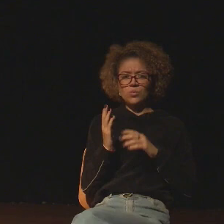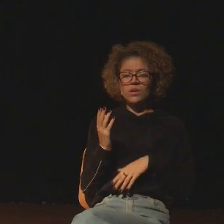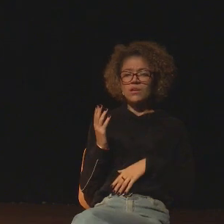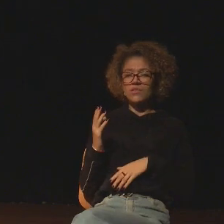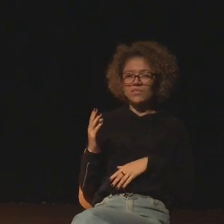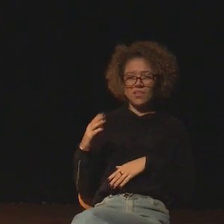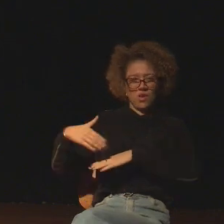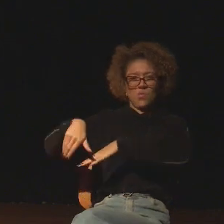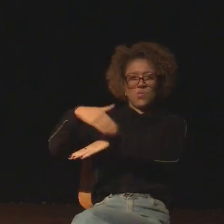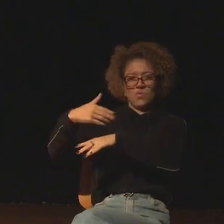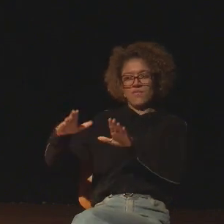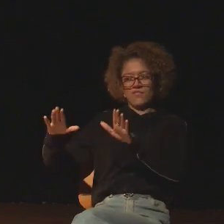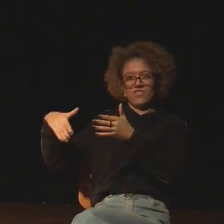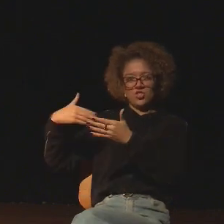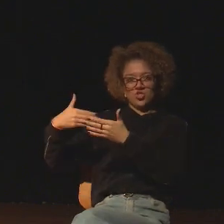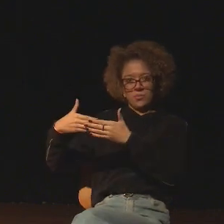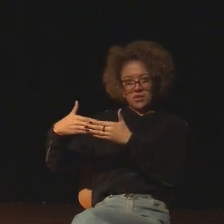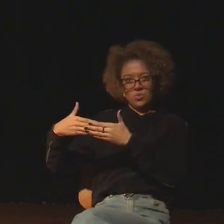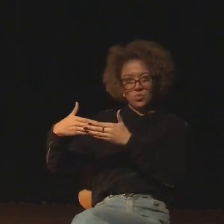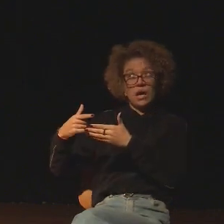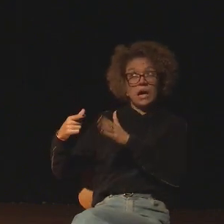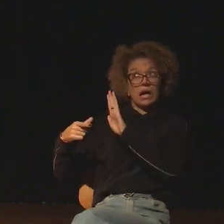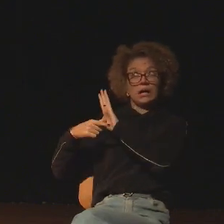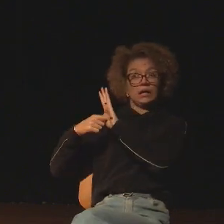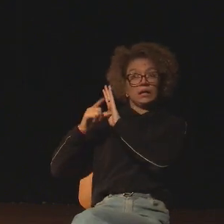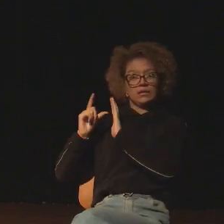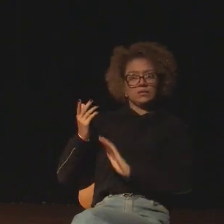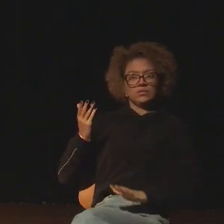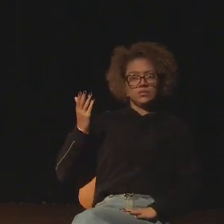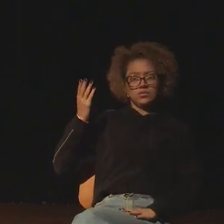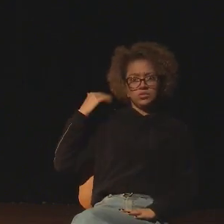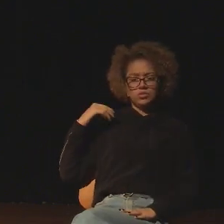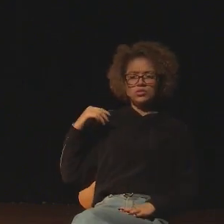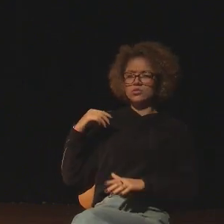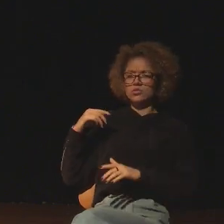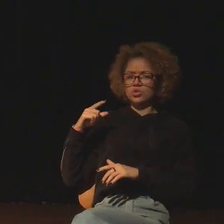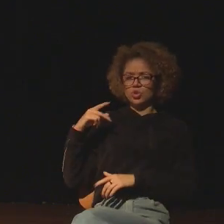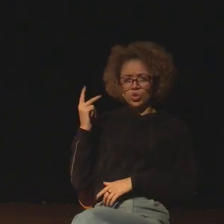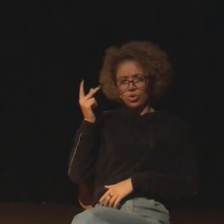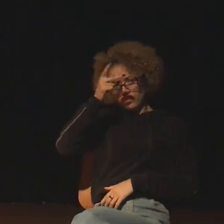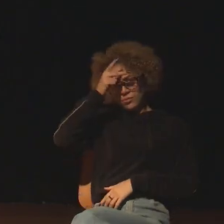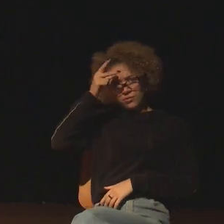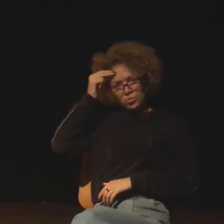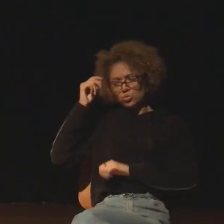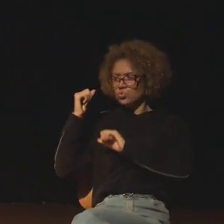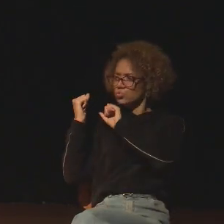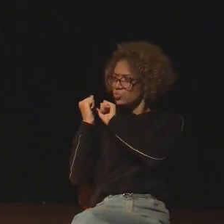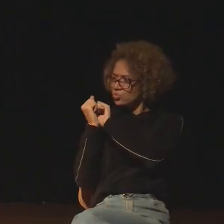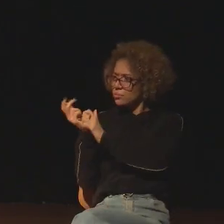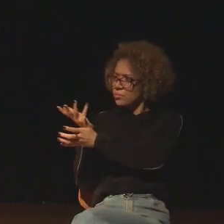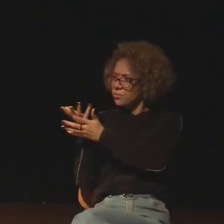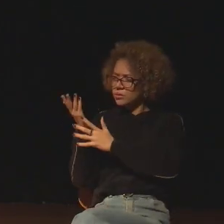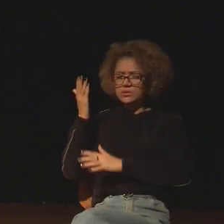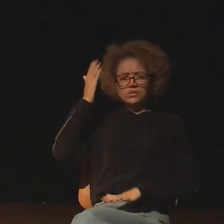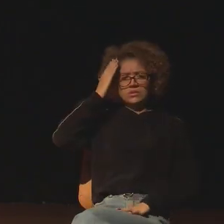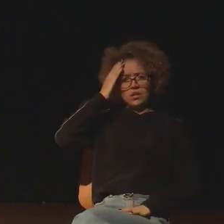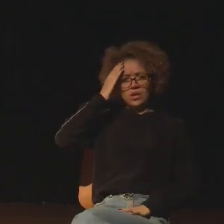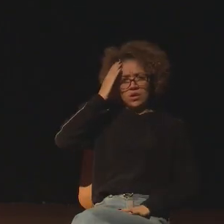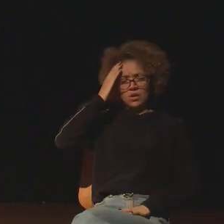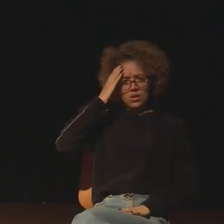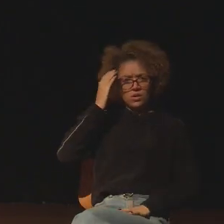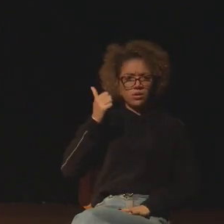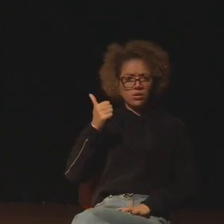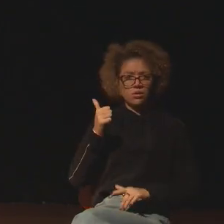do fechamento, ao momento agora que eles endossaram a questão, apresenta para vocês. A partir disso, a gente